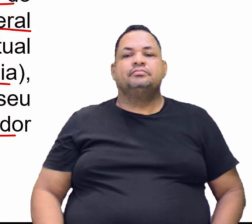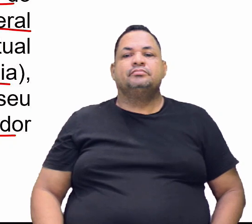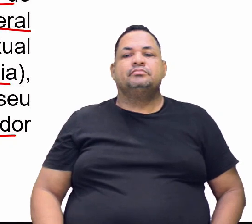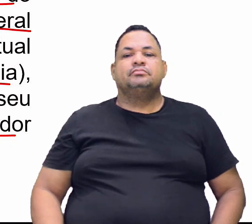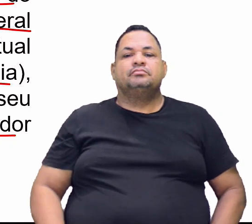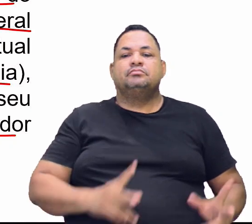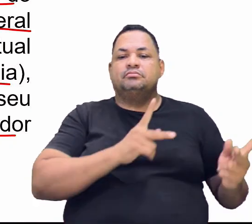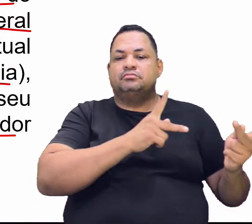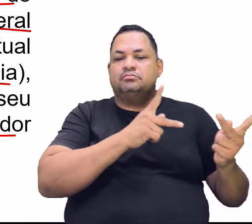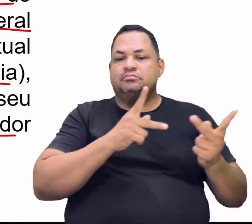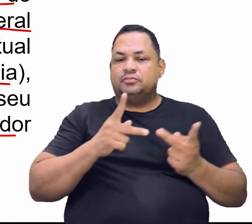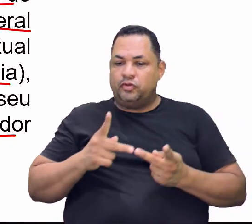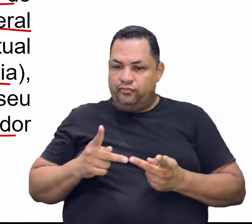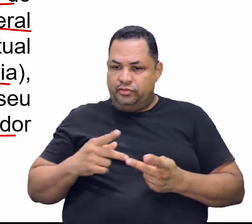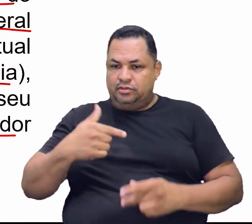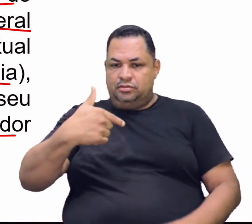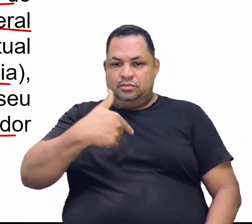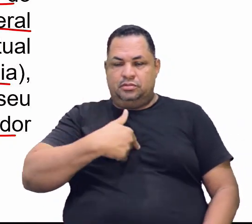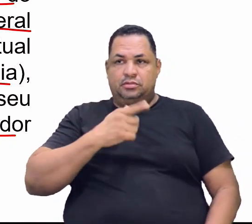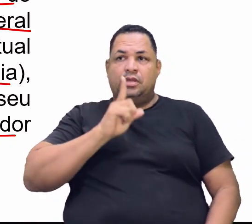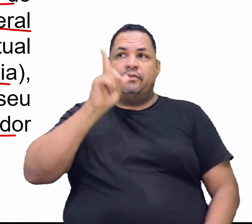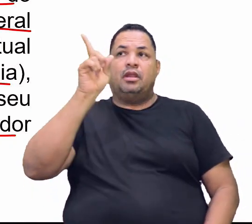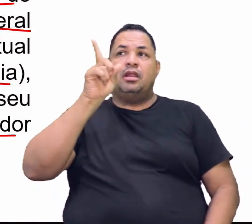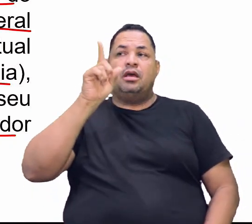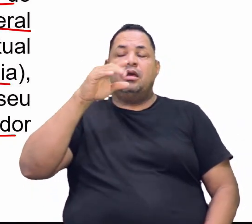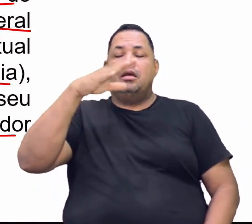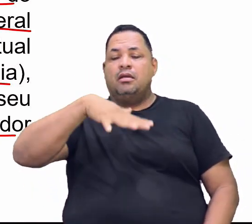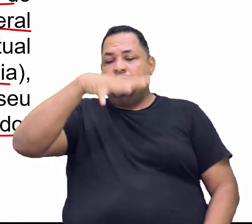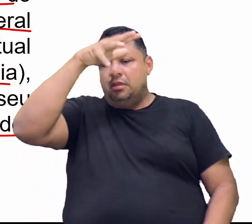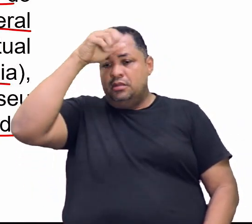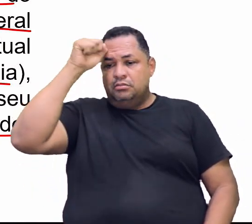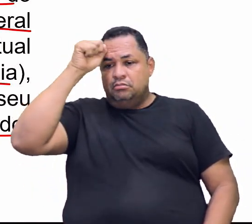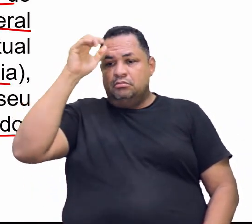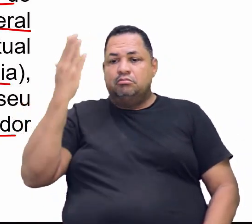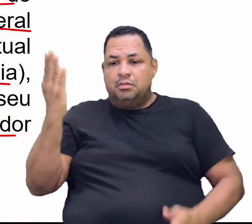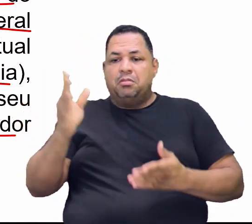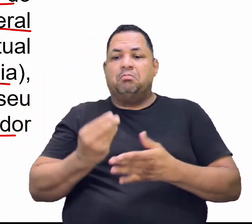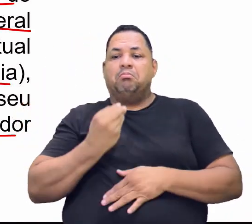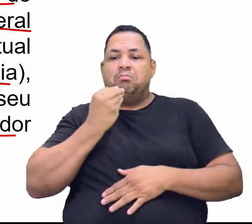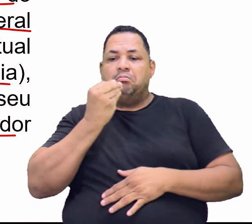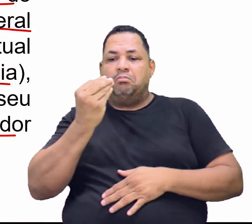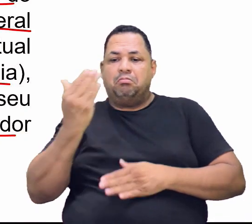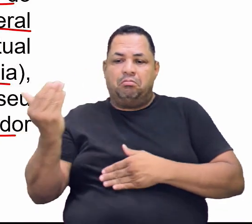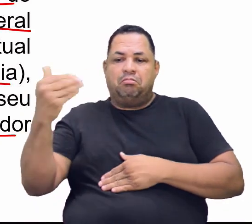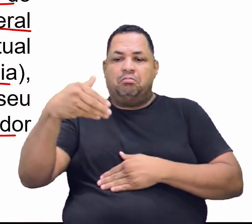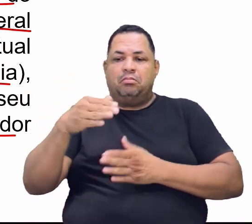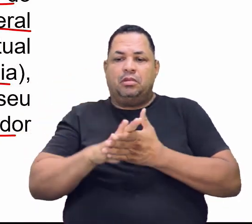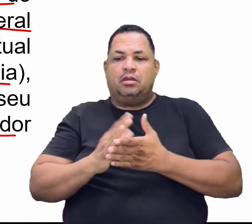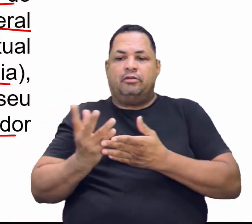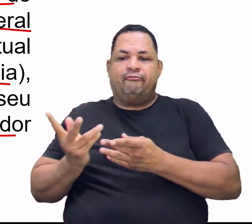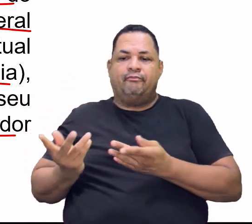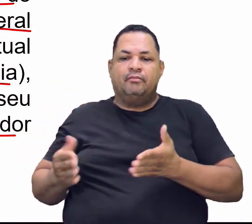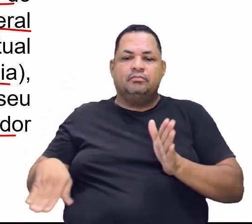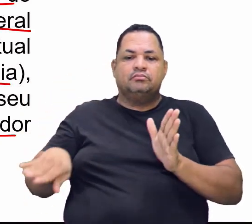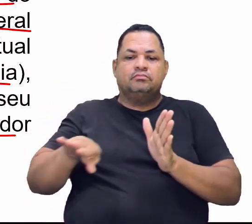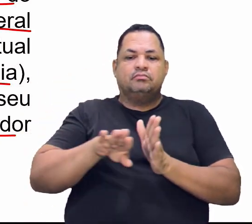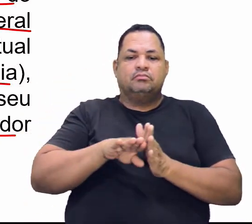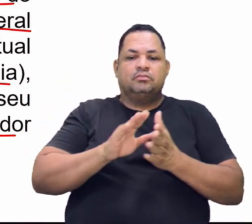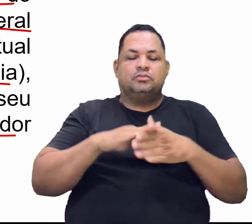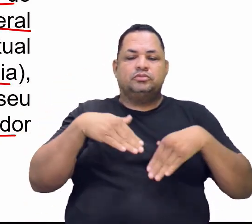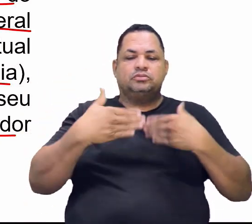Ele faz um convite para o Getúlio Vargas, que estava indo para Manaus. O cara vem aqui e logo, quando é criado